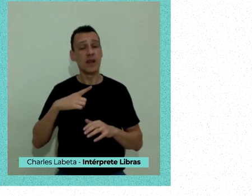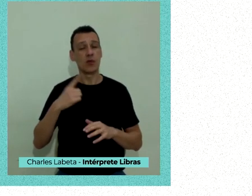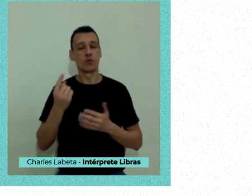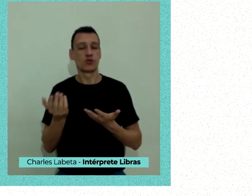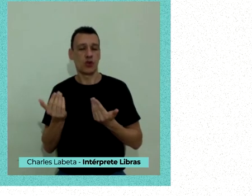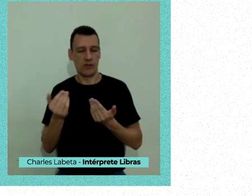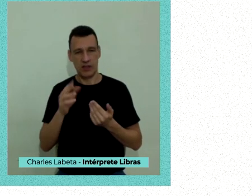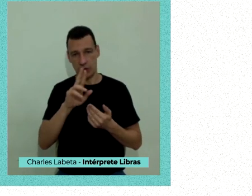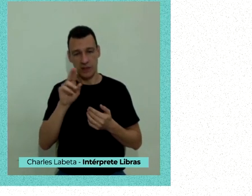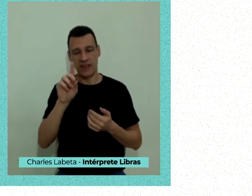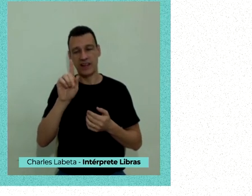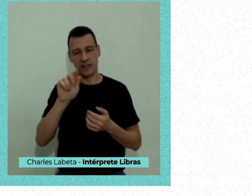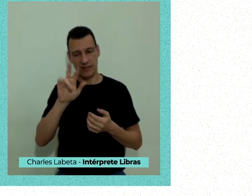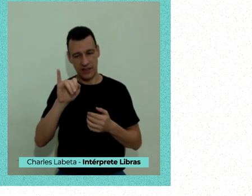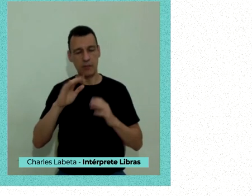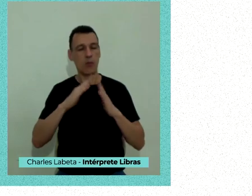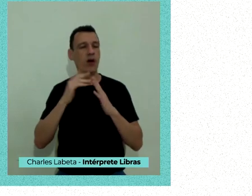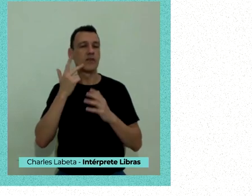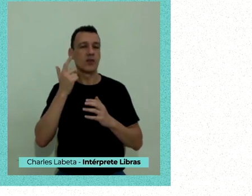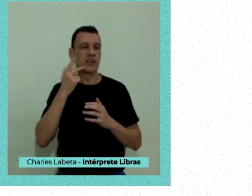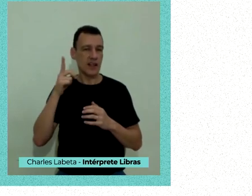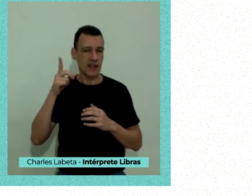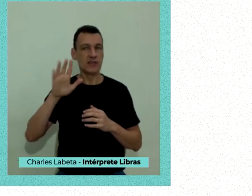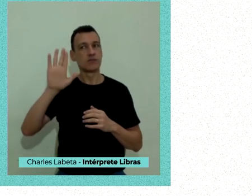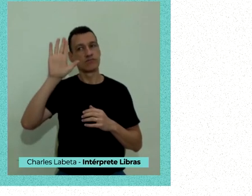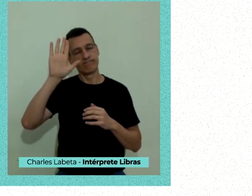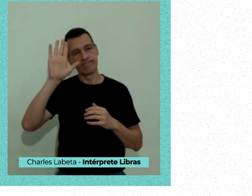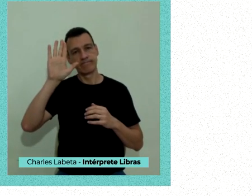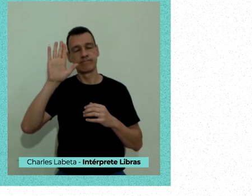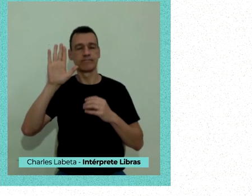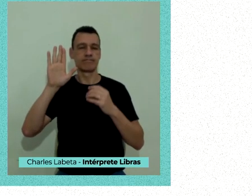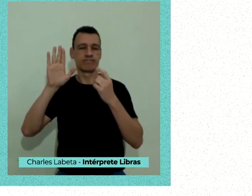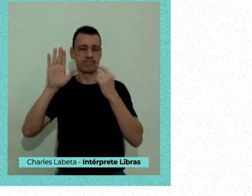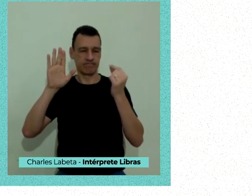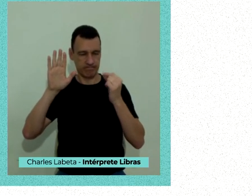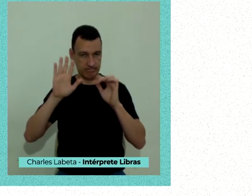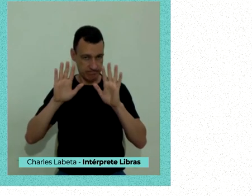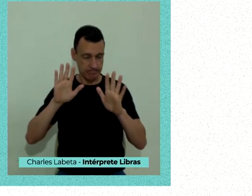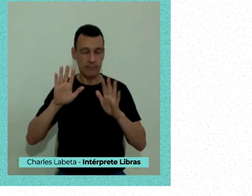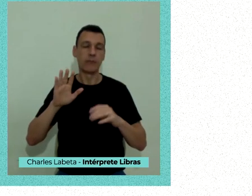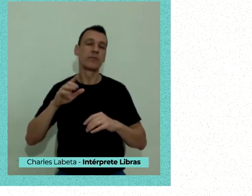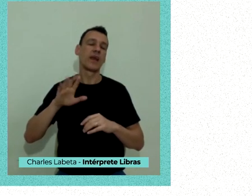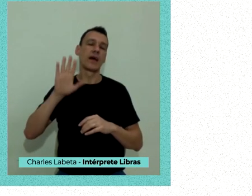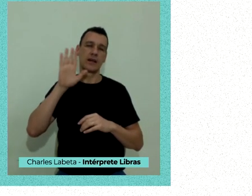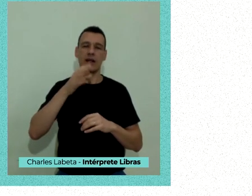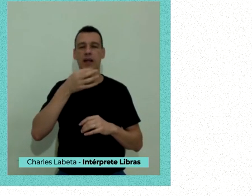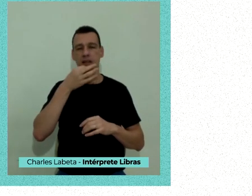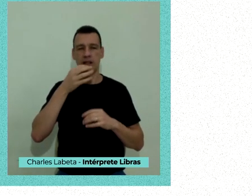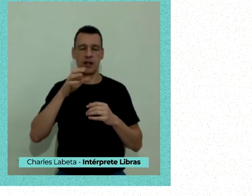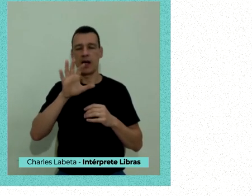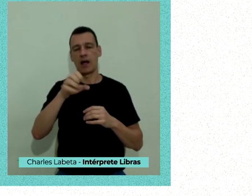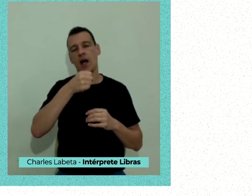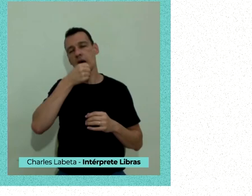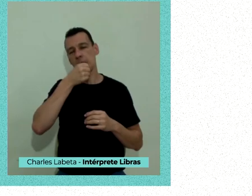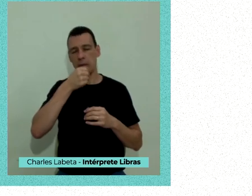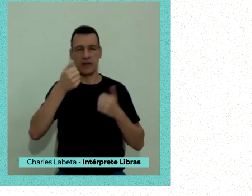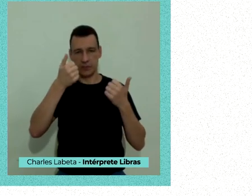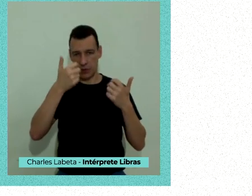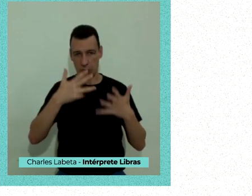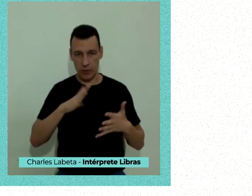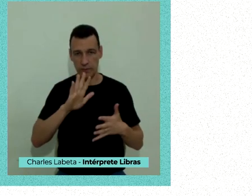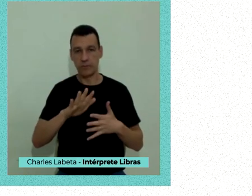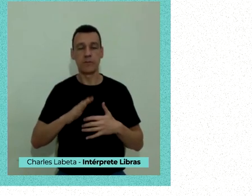de Fortaleza, que teve a palavra e pôde dizer, então, né, que